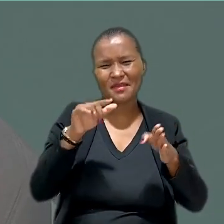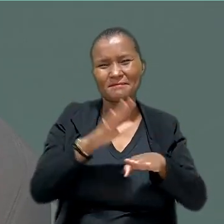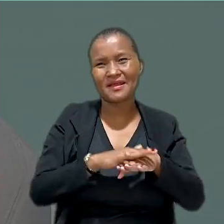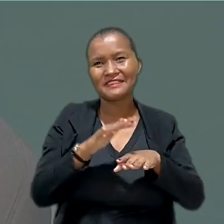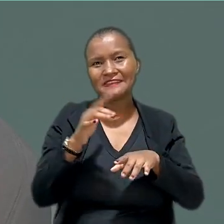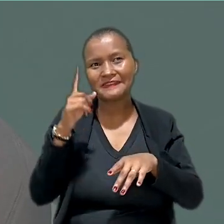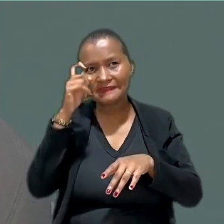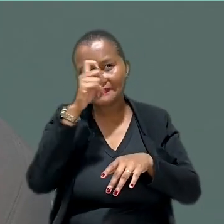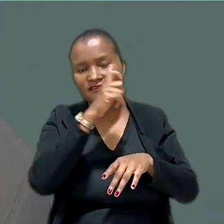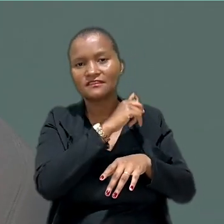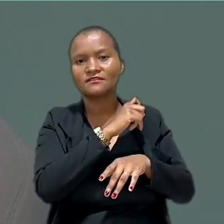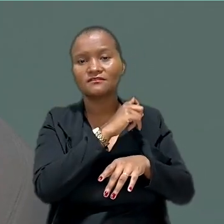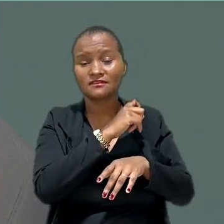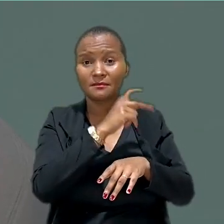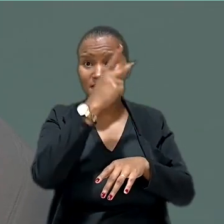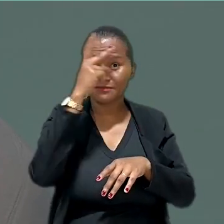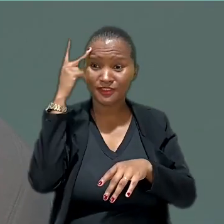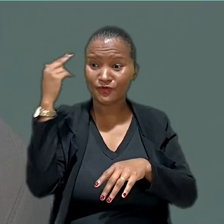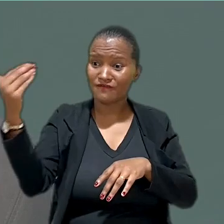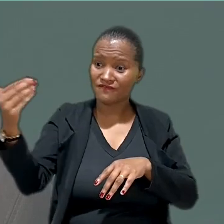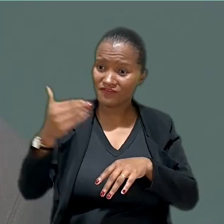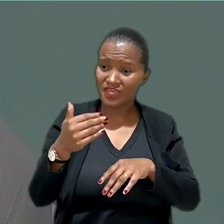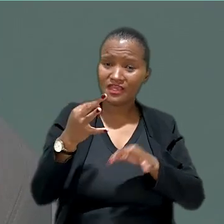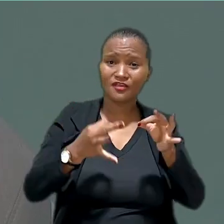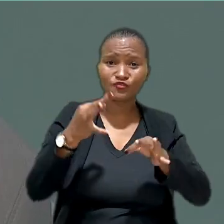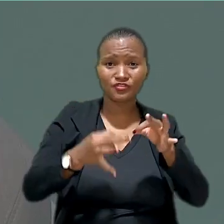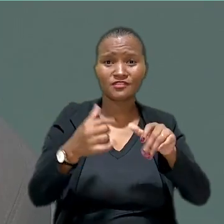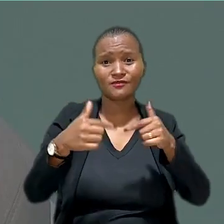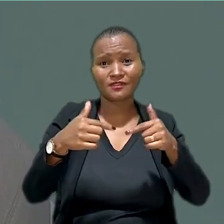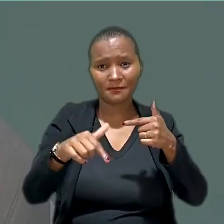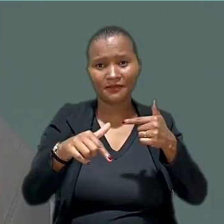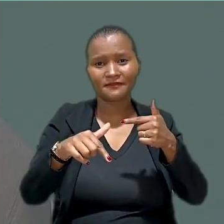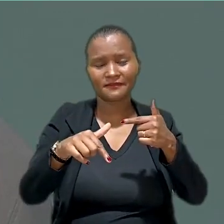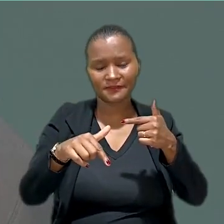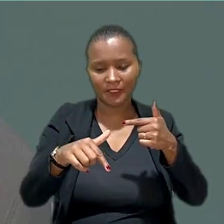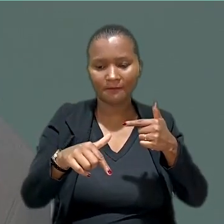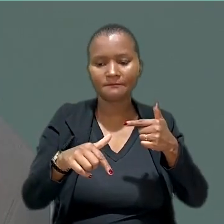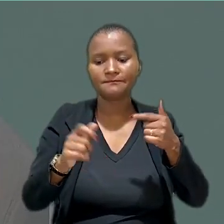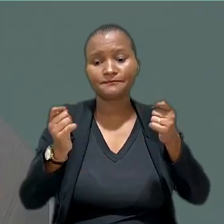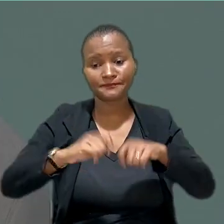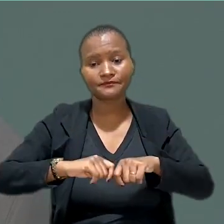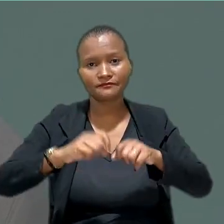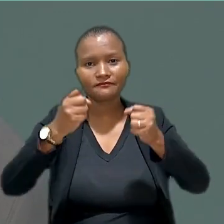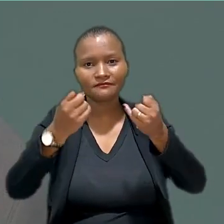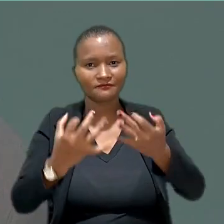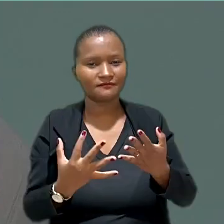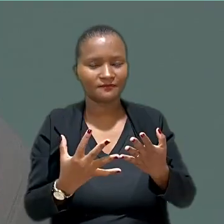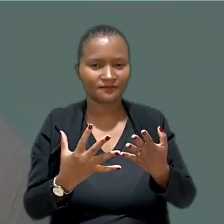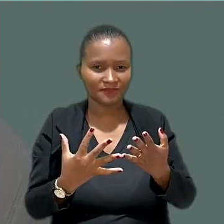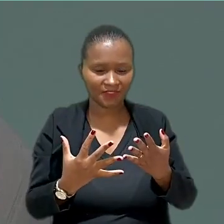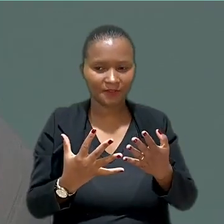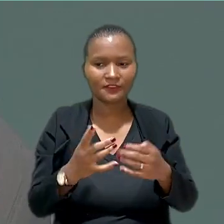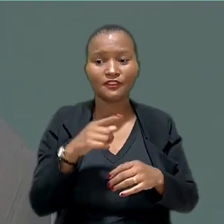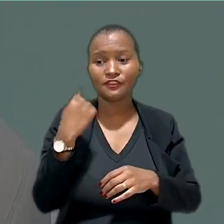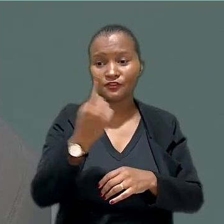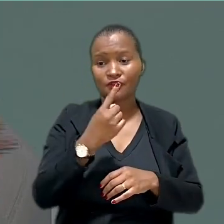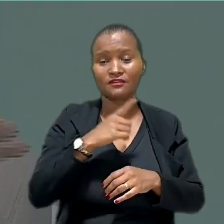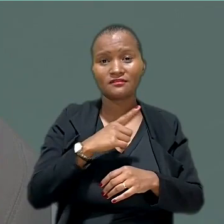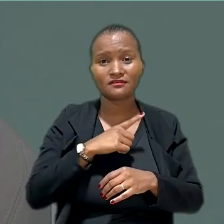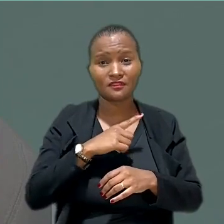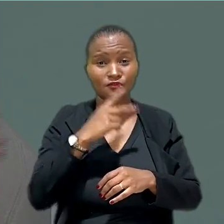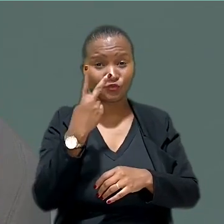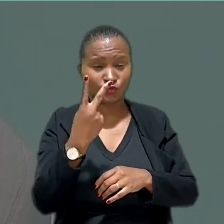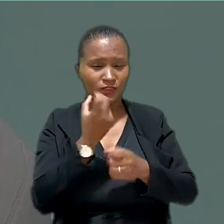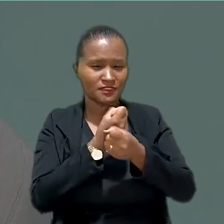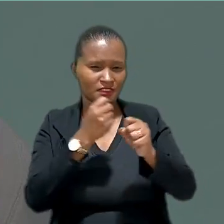trabalhosa, para que eles compareçam à Justiça do Trabalho. Isso me permite esclarecer, nós temos dois grandes